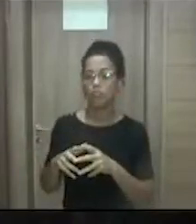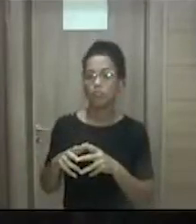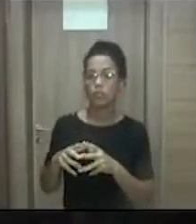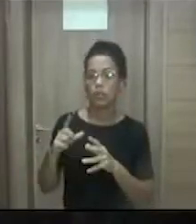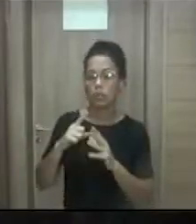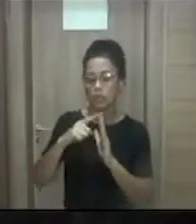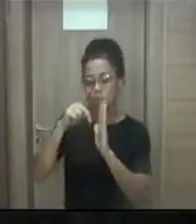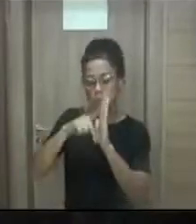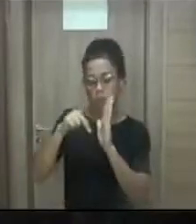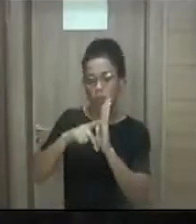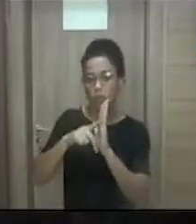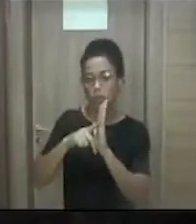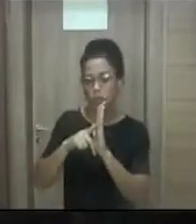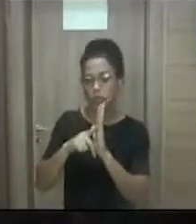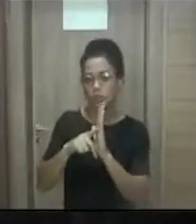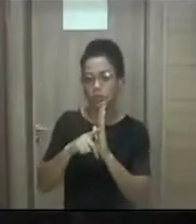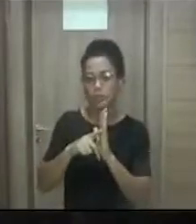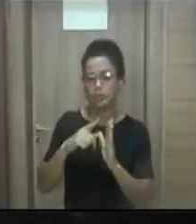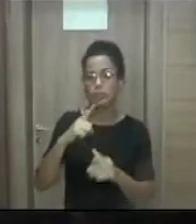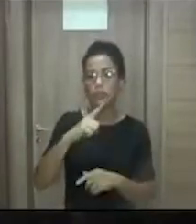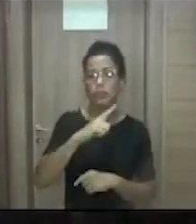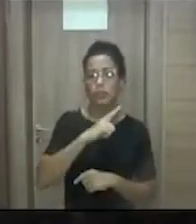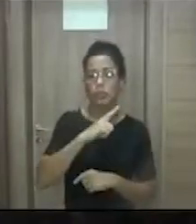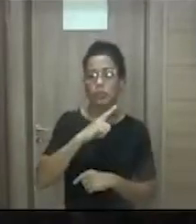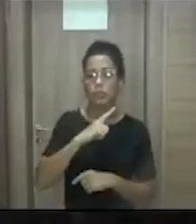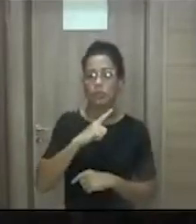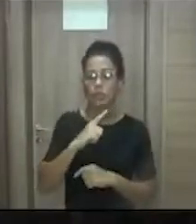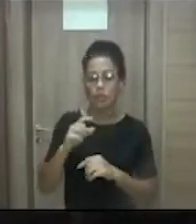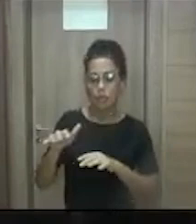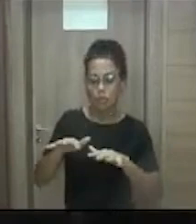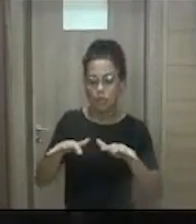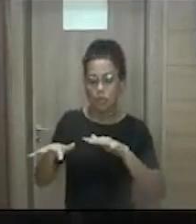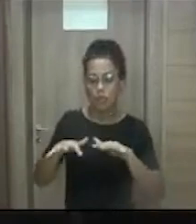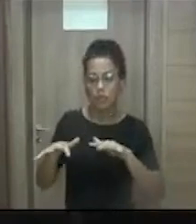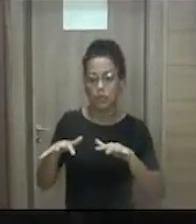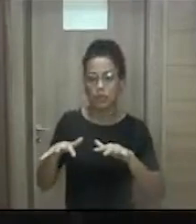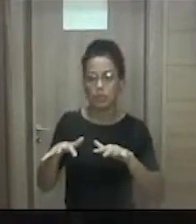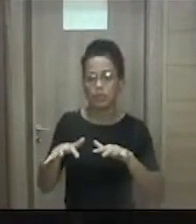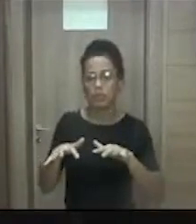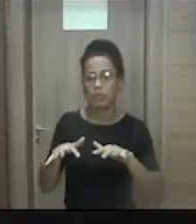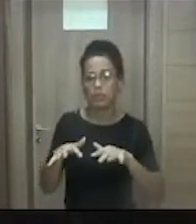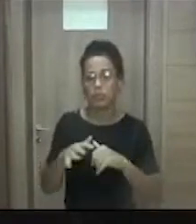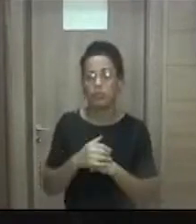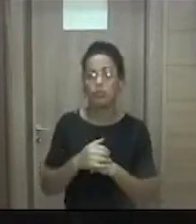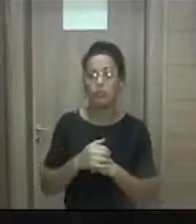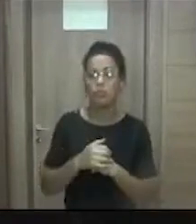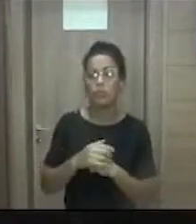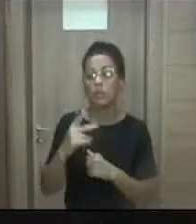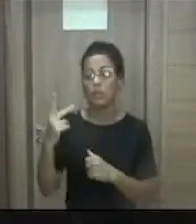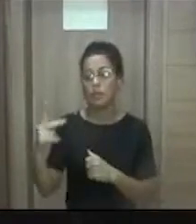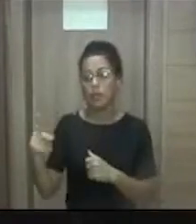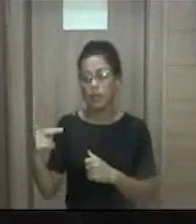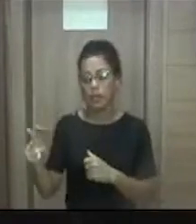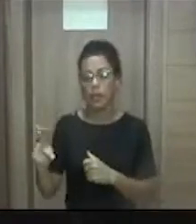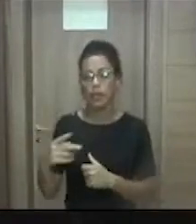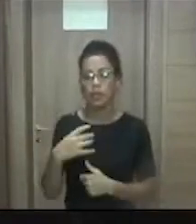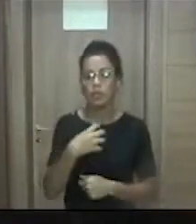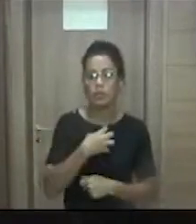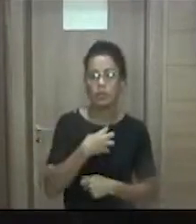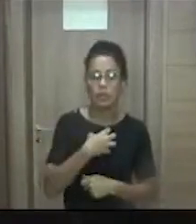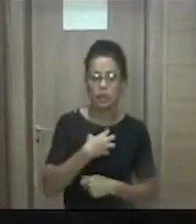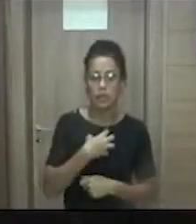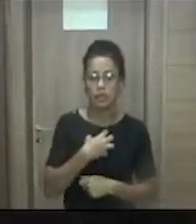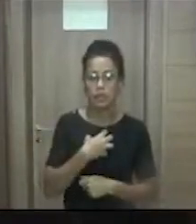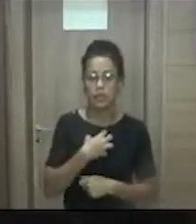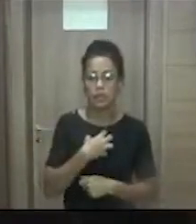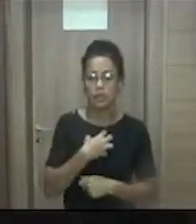comuns. Os municípios têm dificuldade de fazer os movimentos dentro da política. Então, veja, ela própria não se sentia